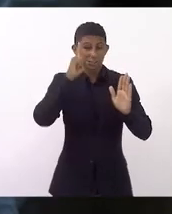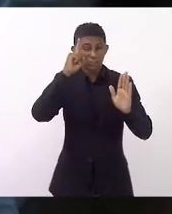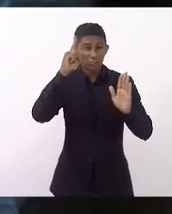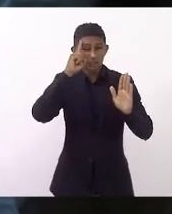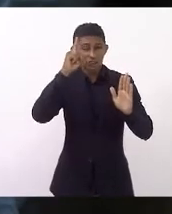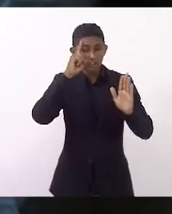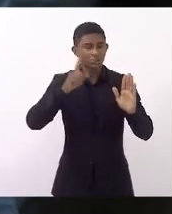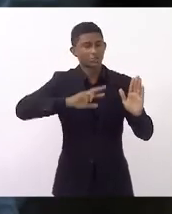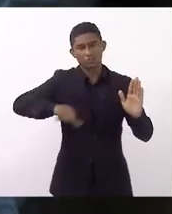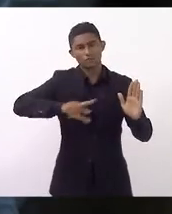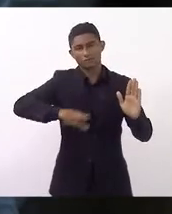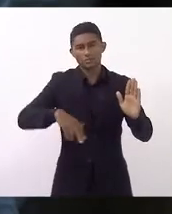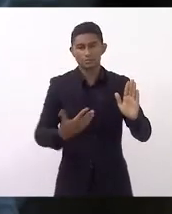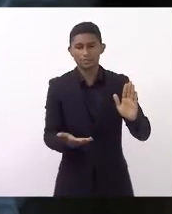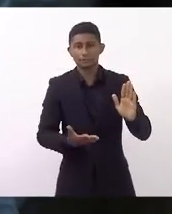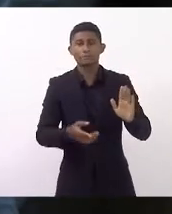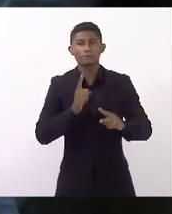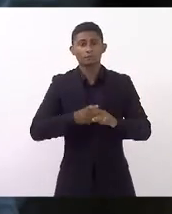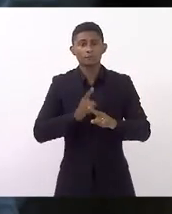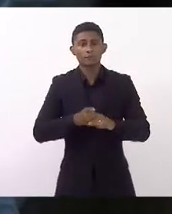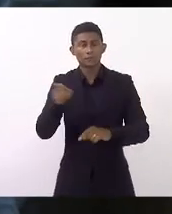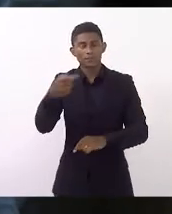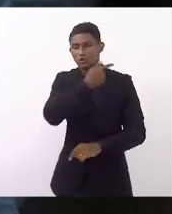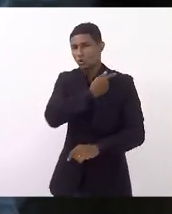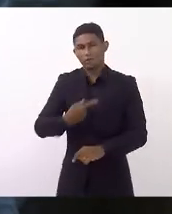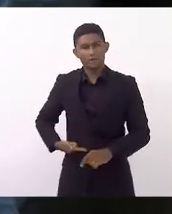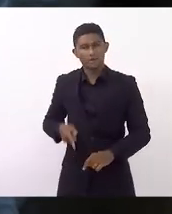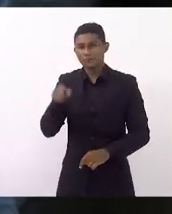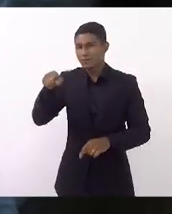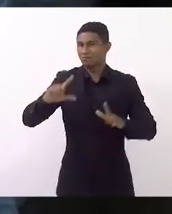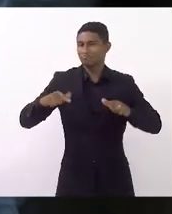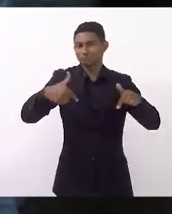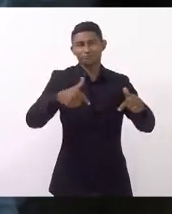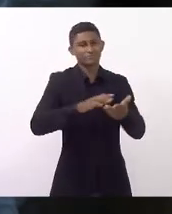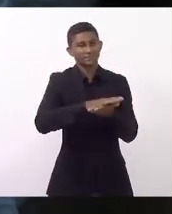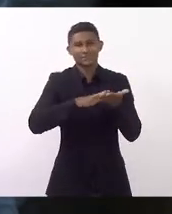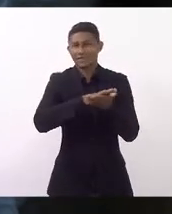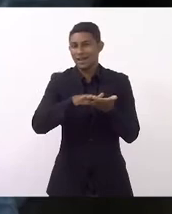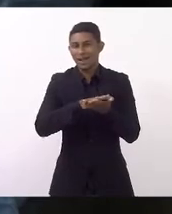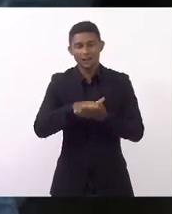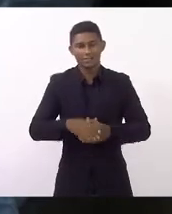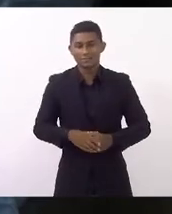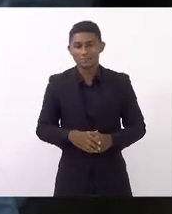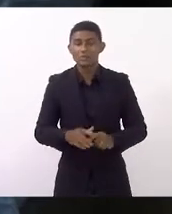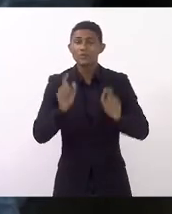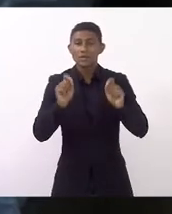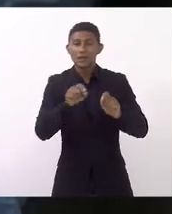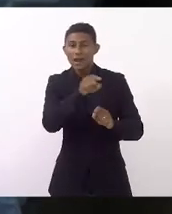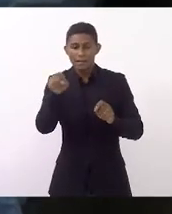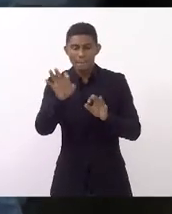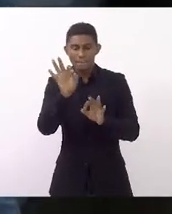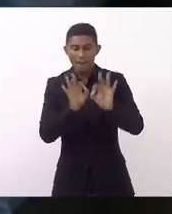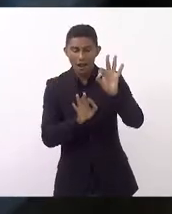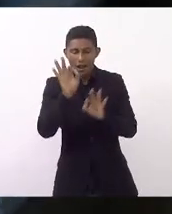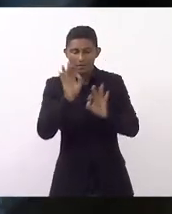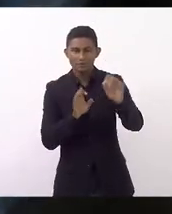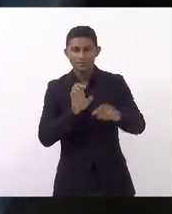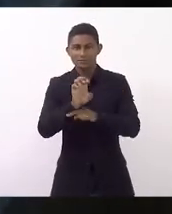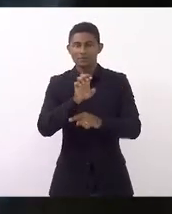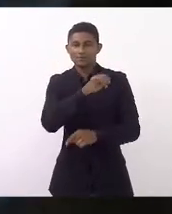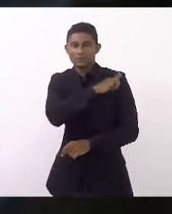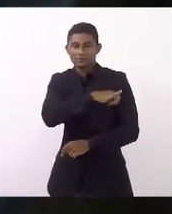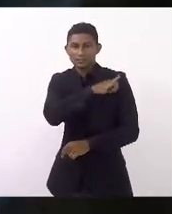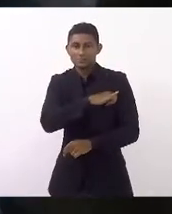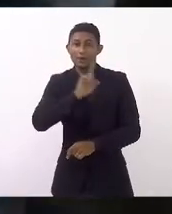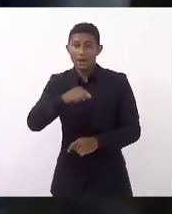Márcio, o que o governo não fez e que deveria ter feito antes de começar esse processo é fazer o plano estadual de educação, que é a base